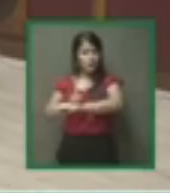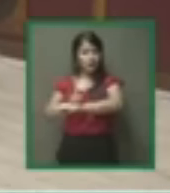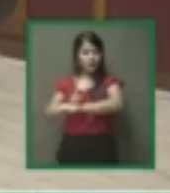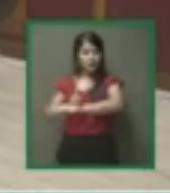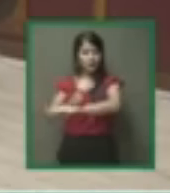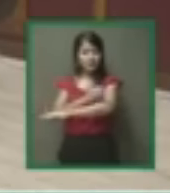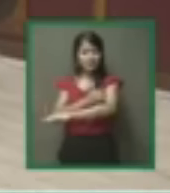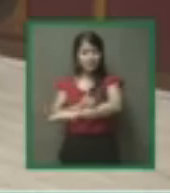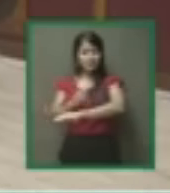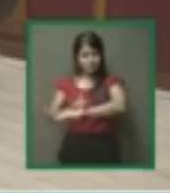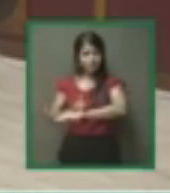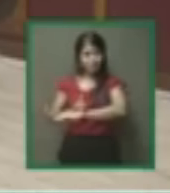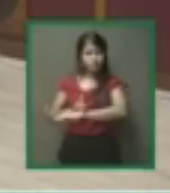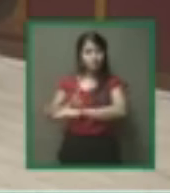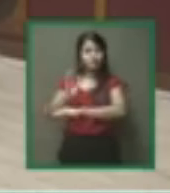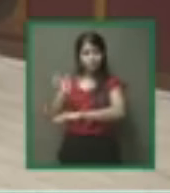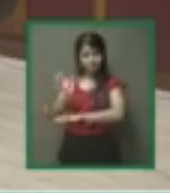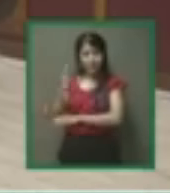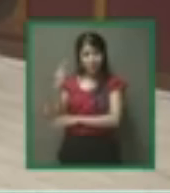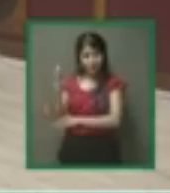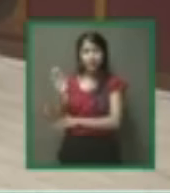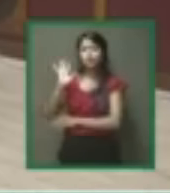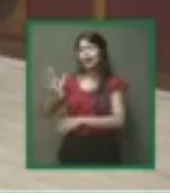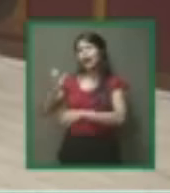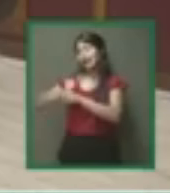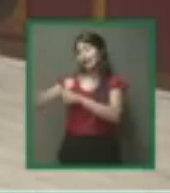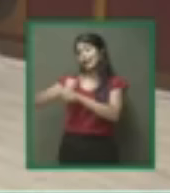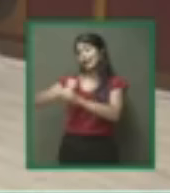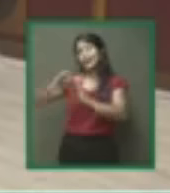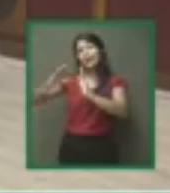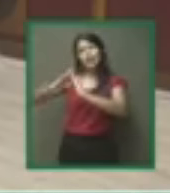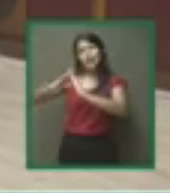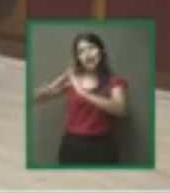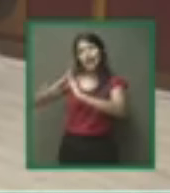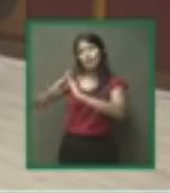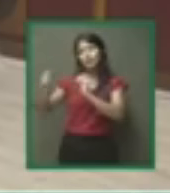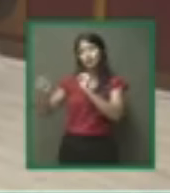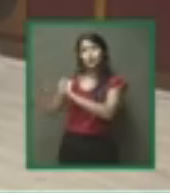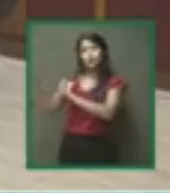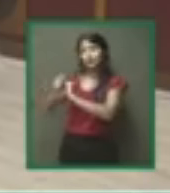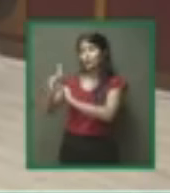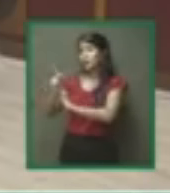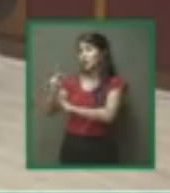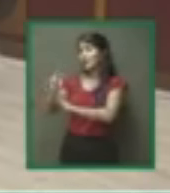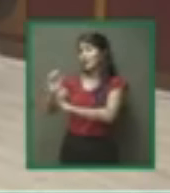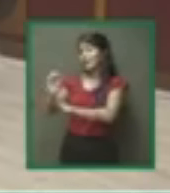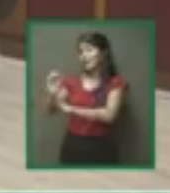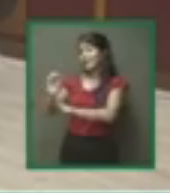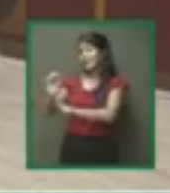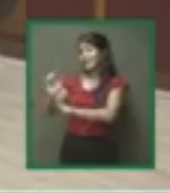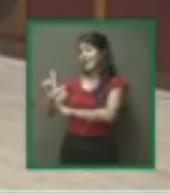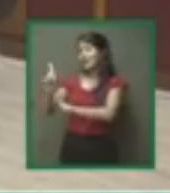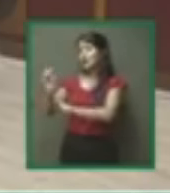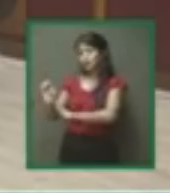no Beirol. O Arthur me disse que já morava há 8 anos na casa do senhor Welder, que